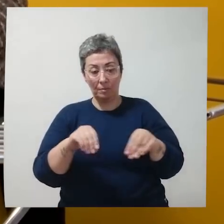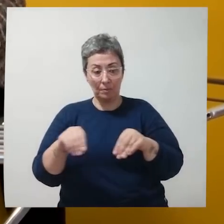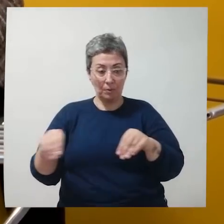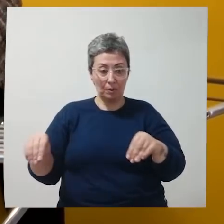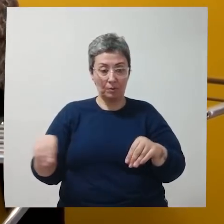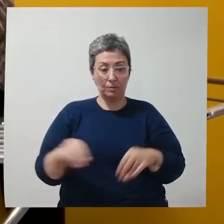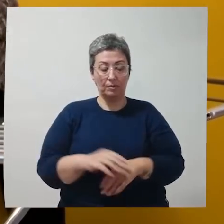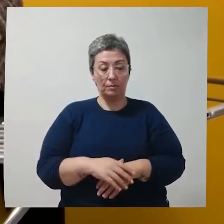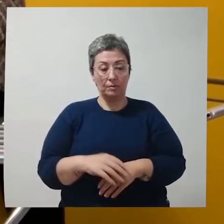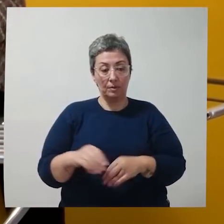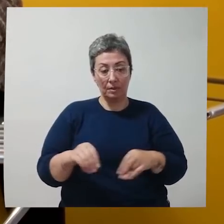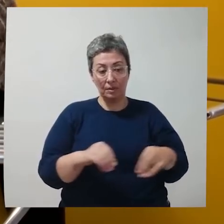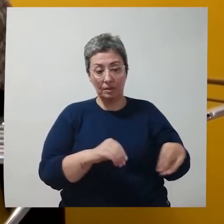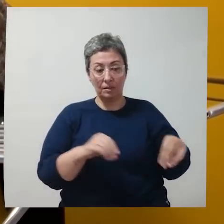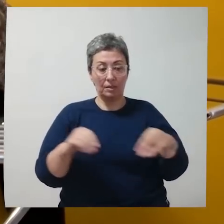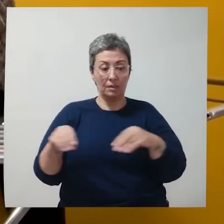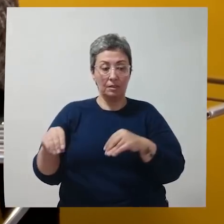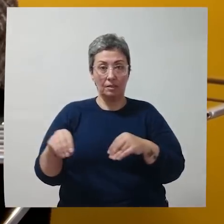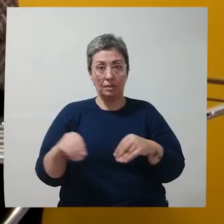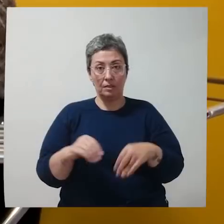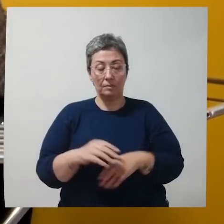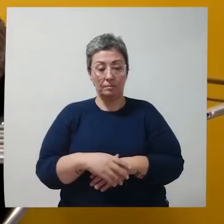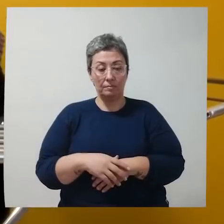camiseta pra...